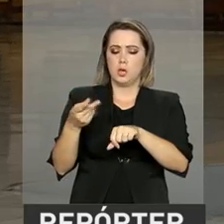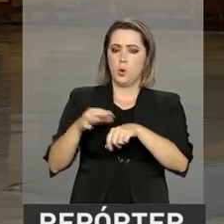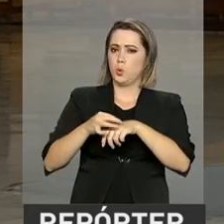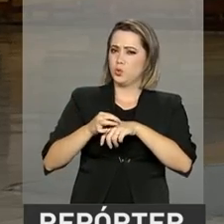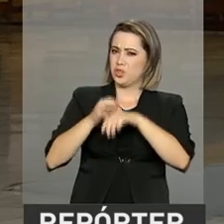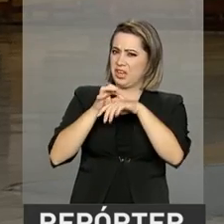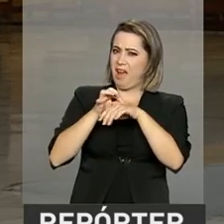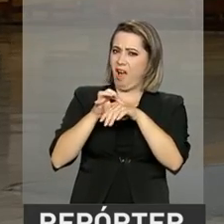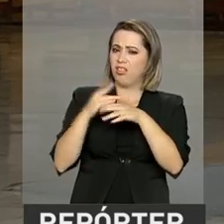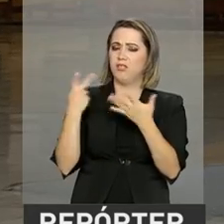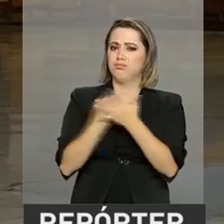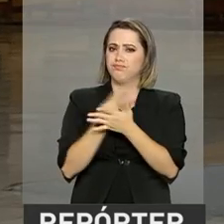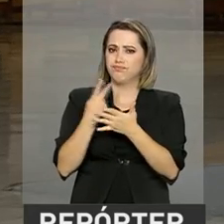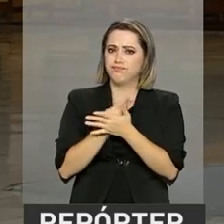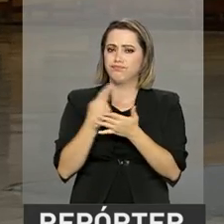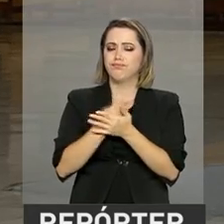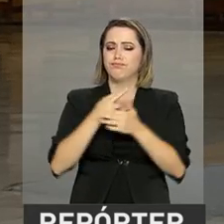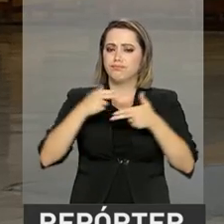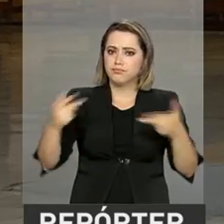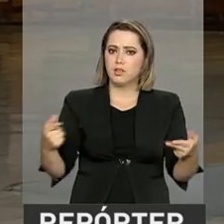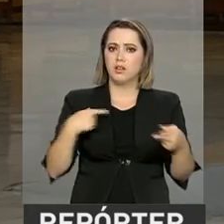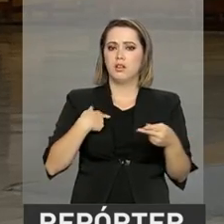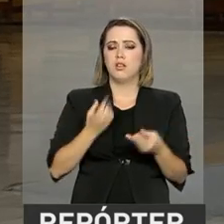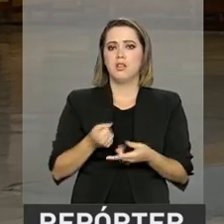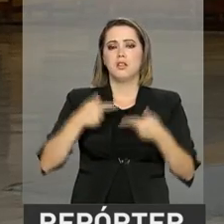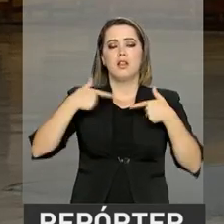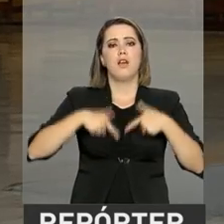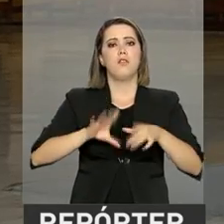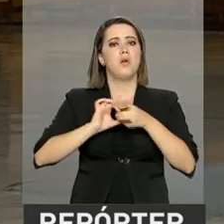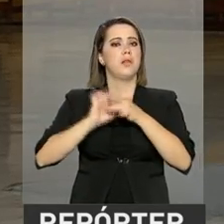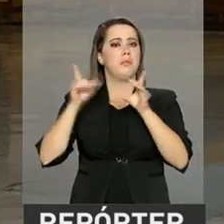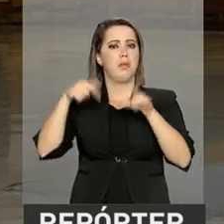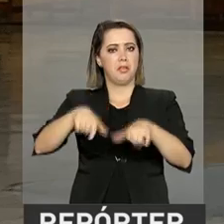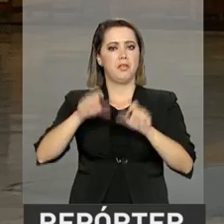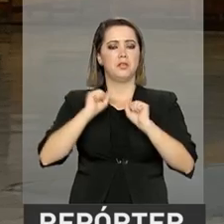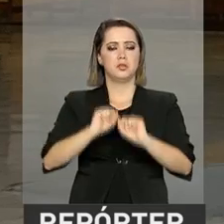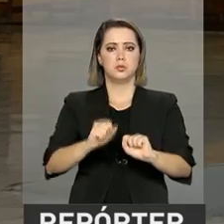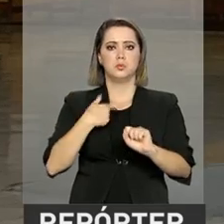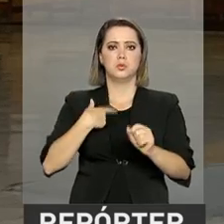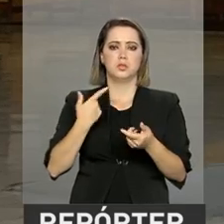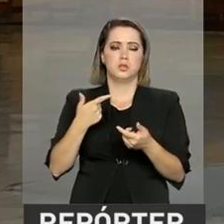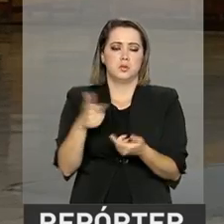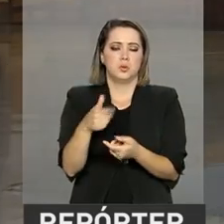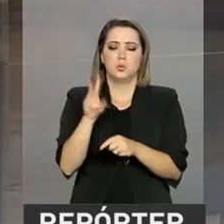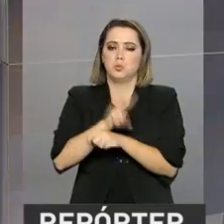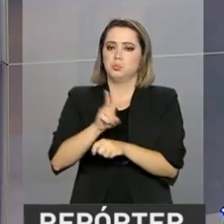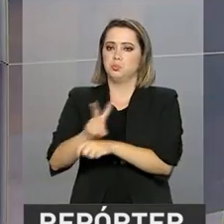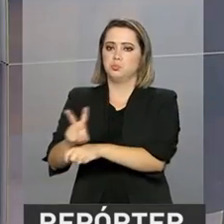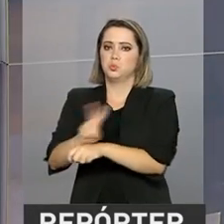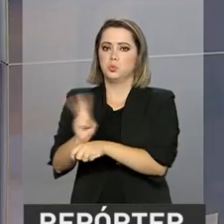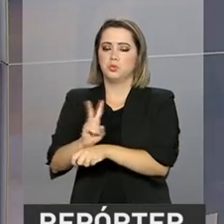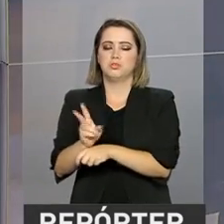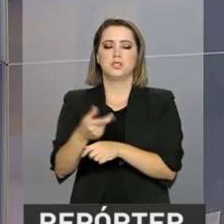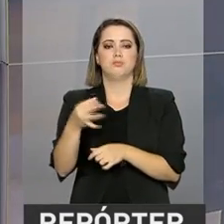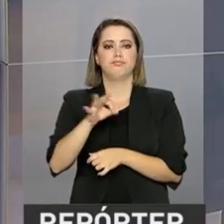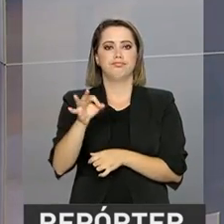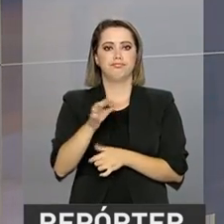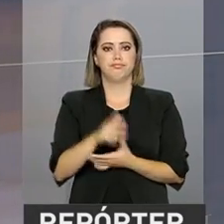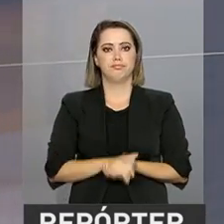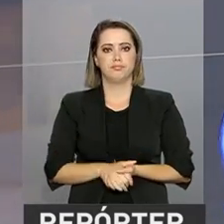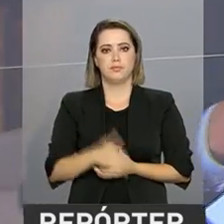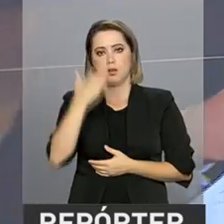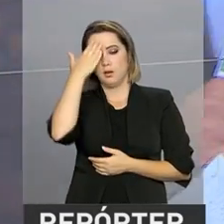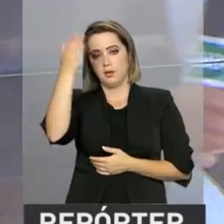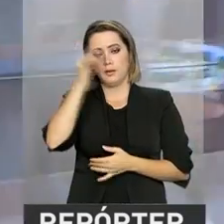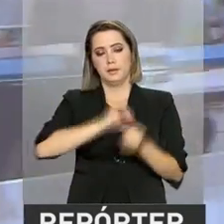emitindo certificados sanitários sem qualquer tipo de fiscalização efetiva volto com você Roberto tá certo Nei obrigado por